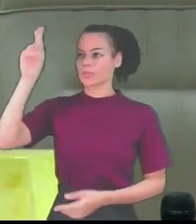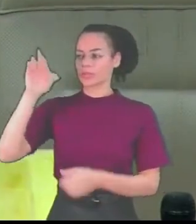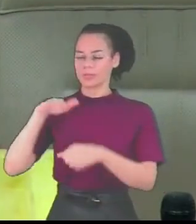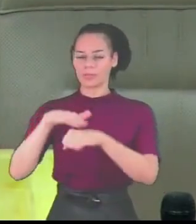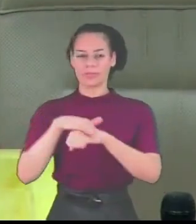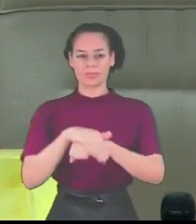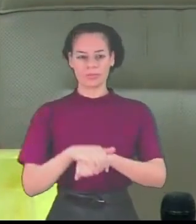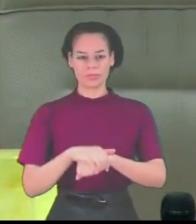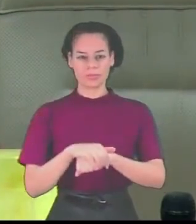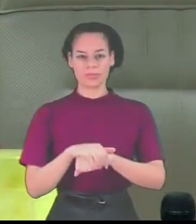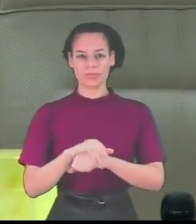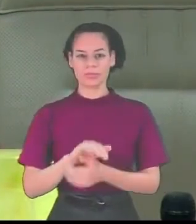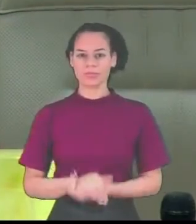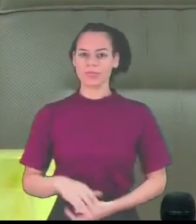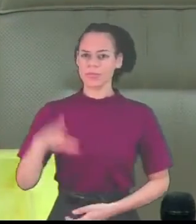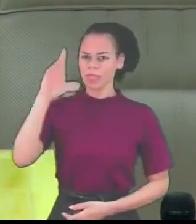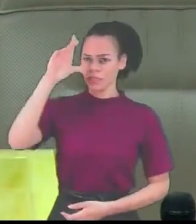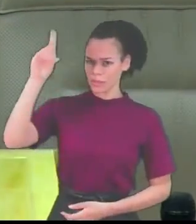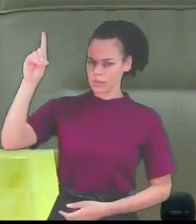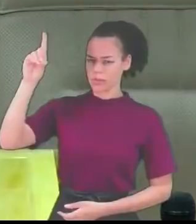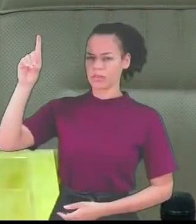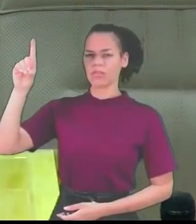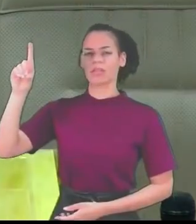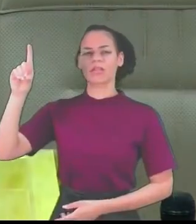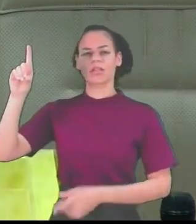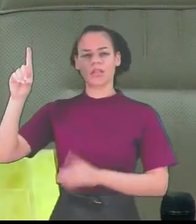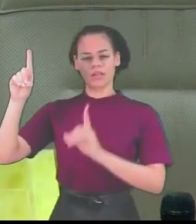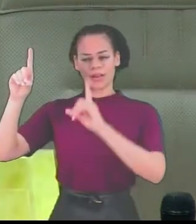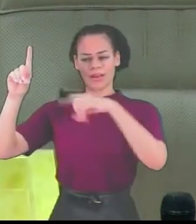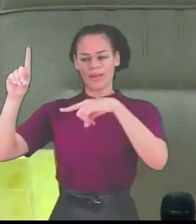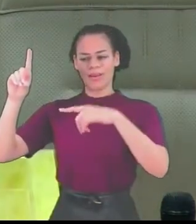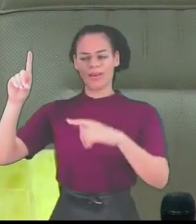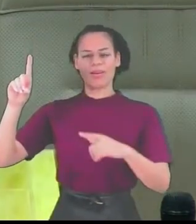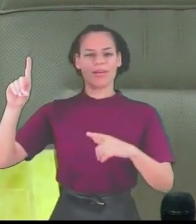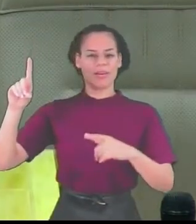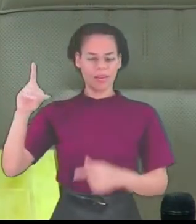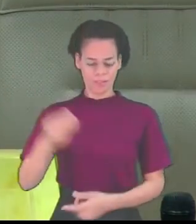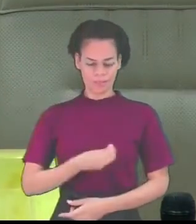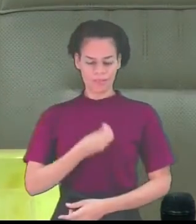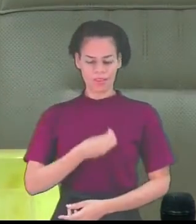se Deus existe e é real